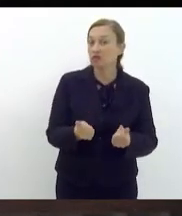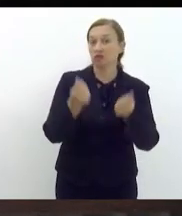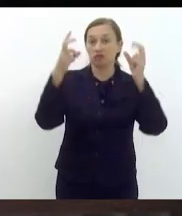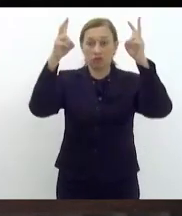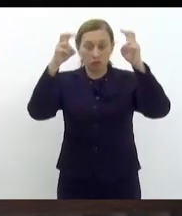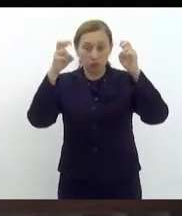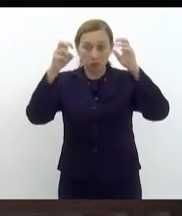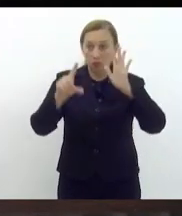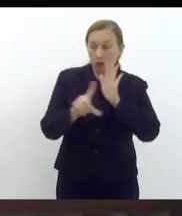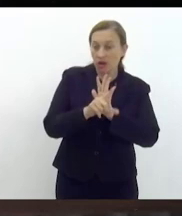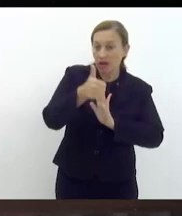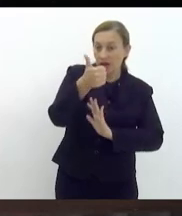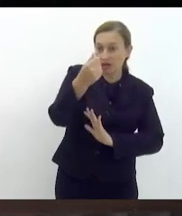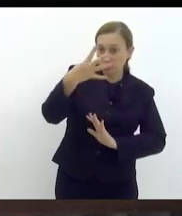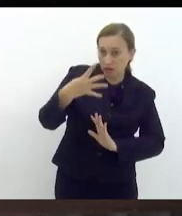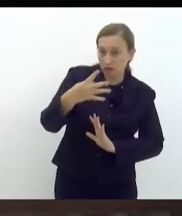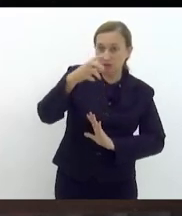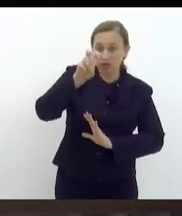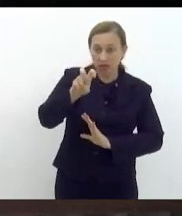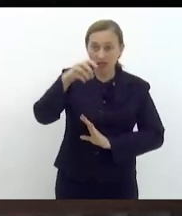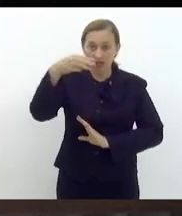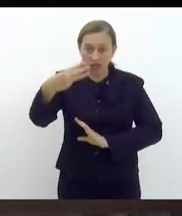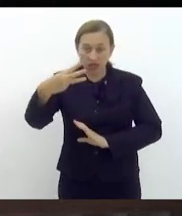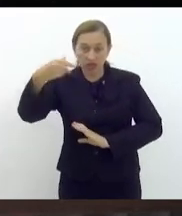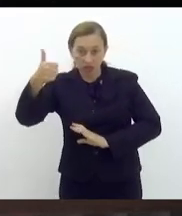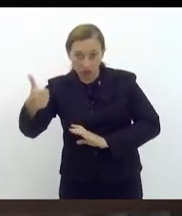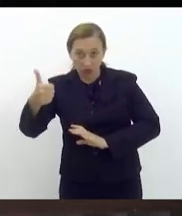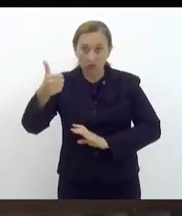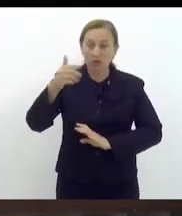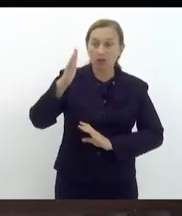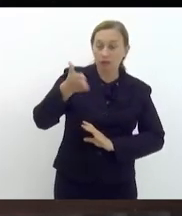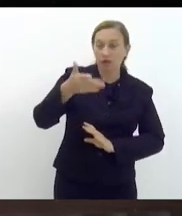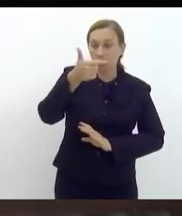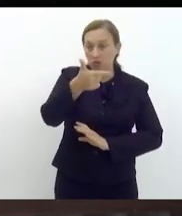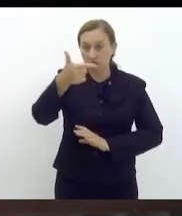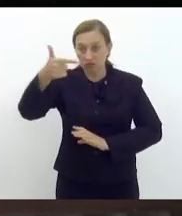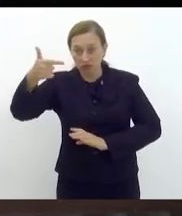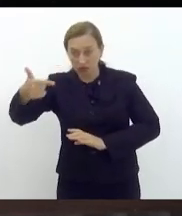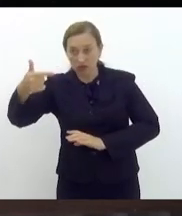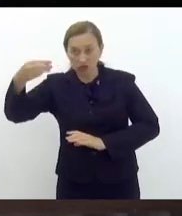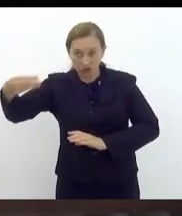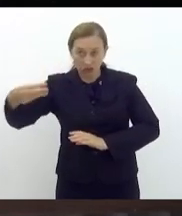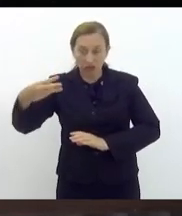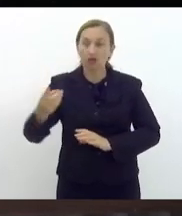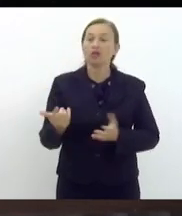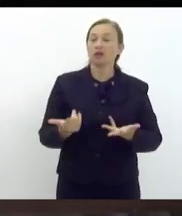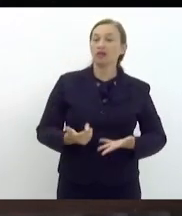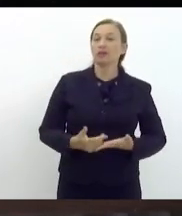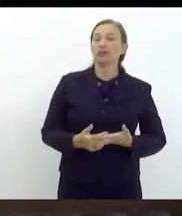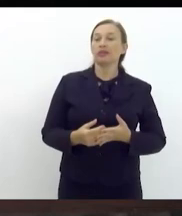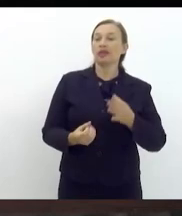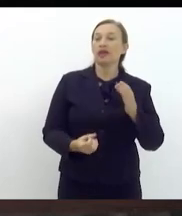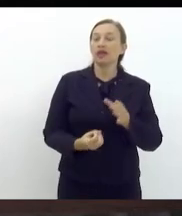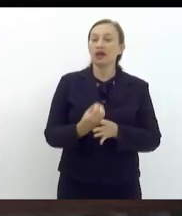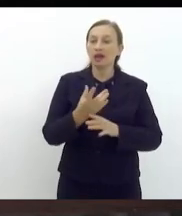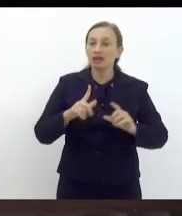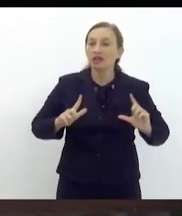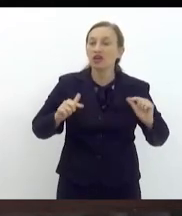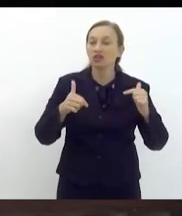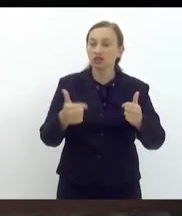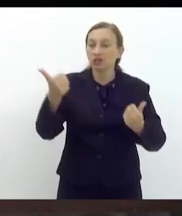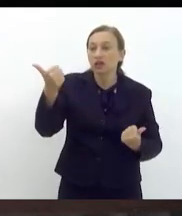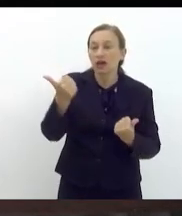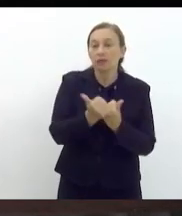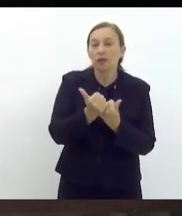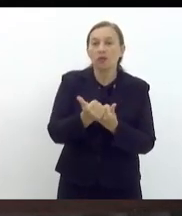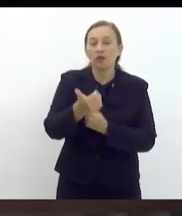sancionou a lei 14.531, barra 2023, que prevê a realização de ações de apoio à